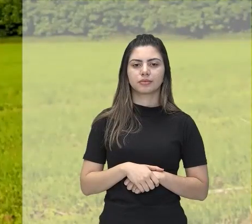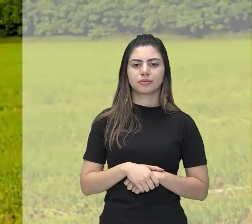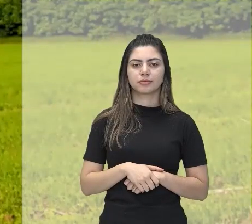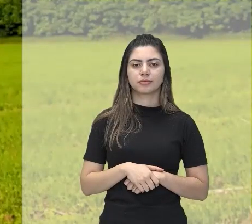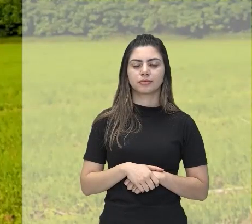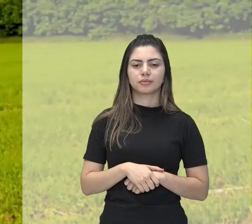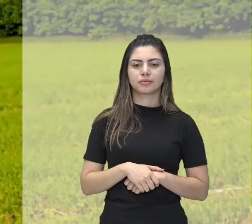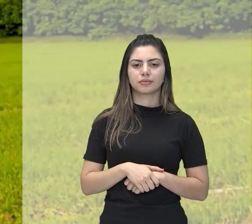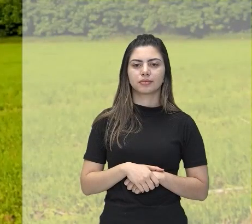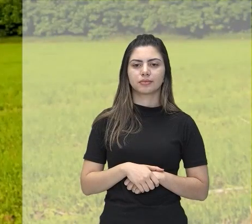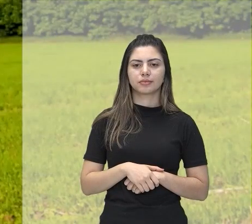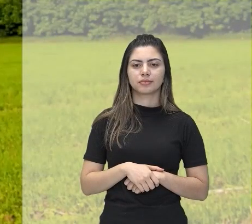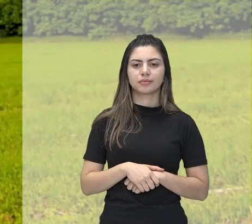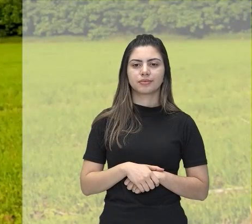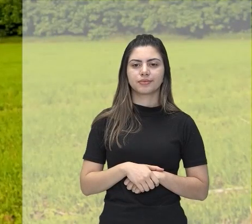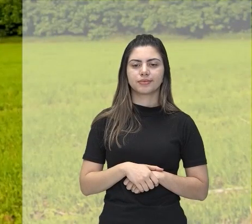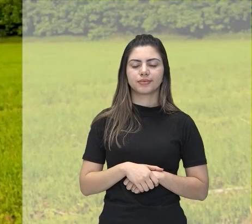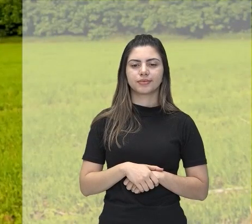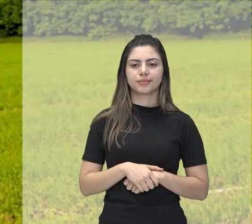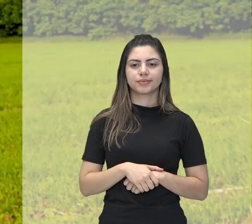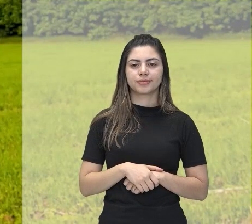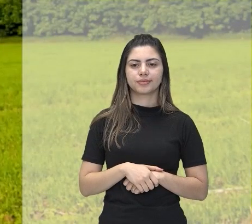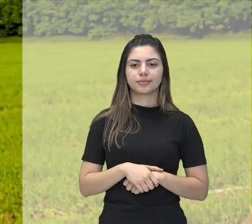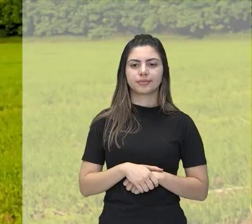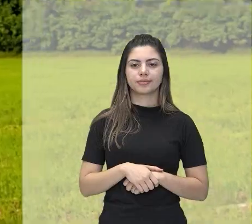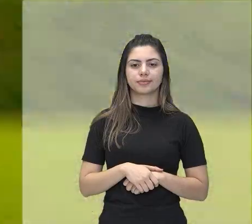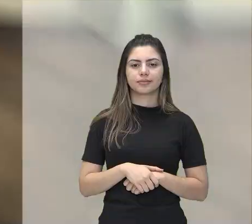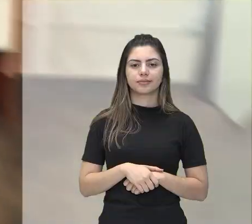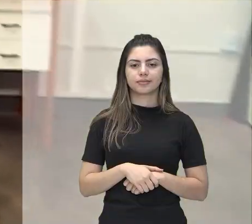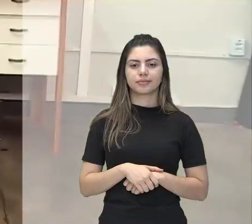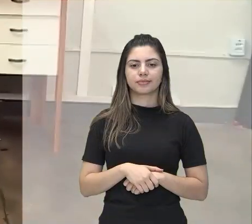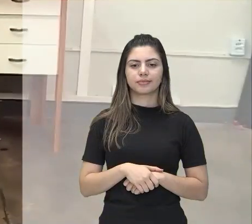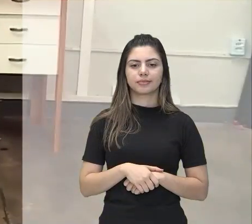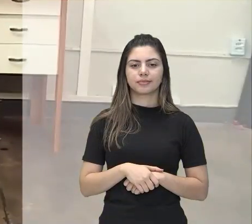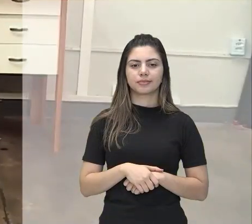Look at those dark clouds. It is going to rain.